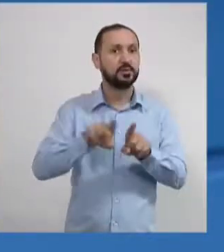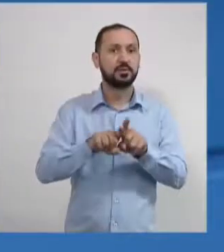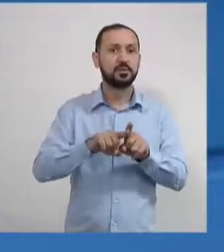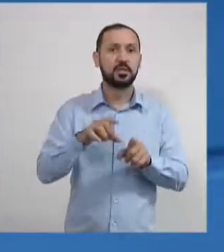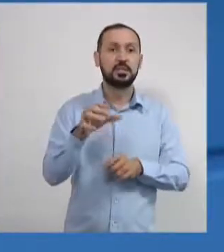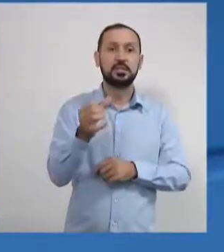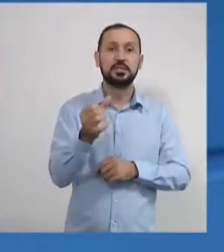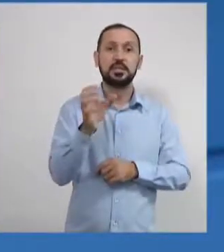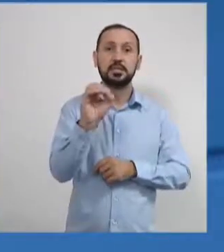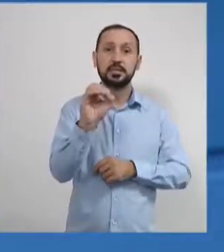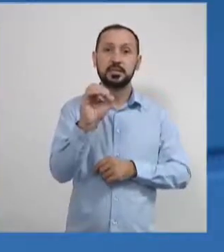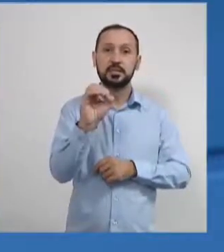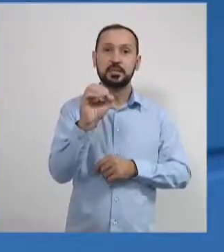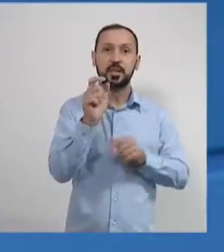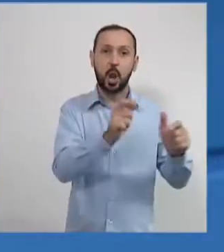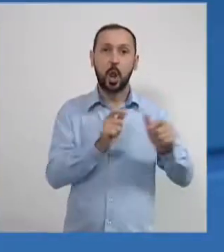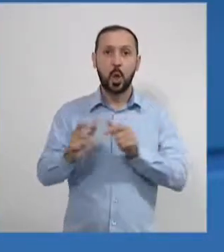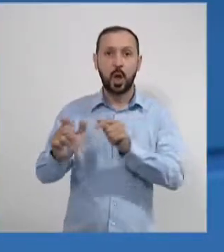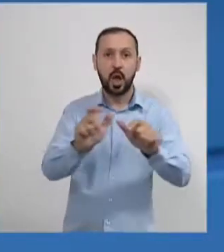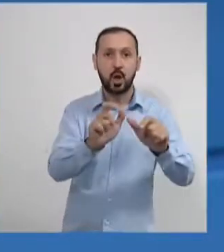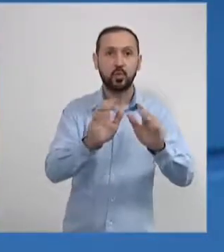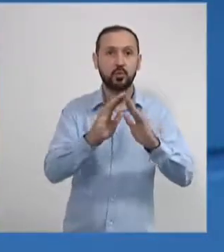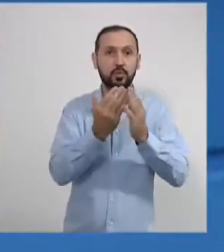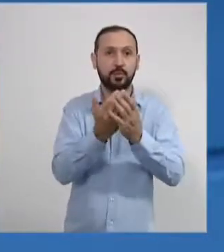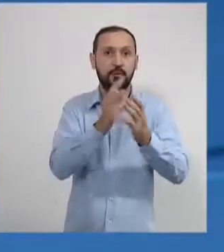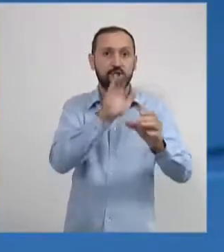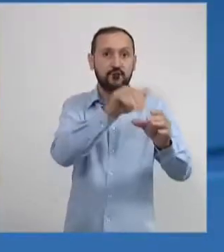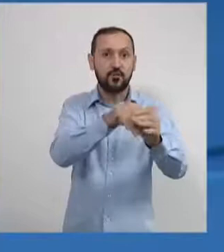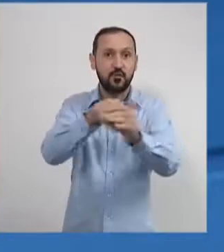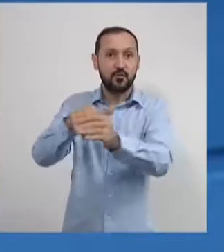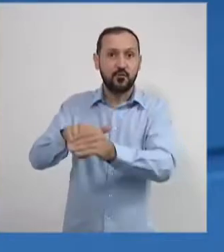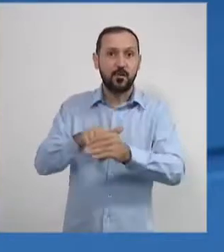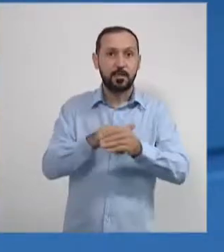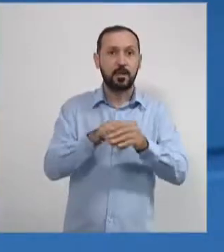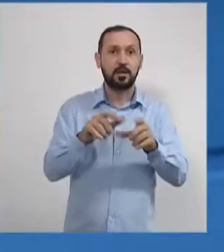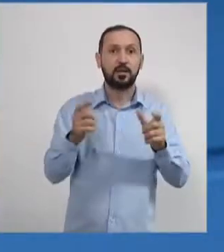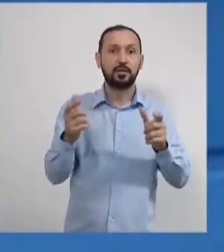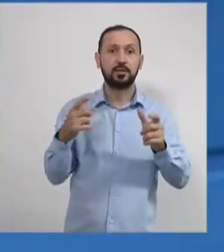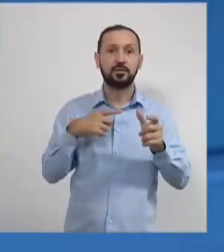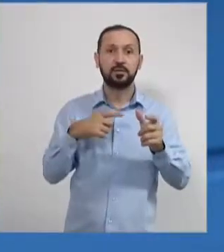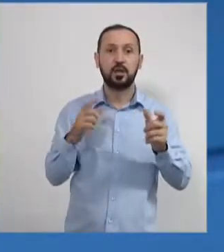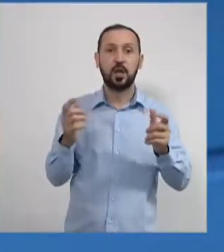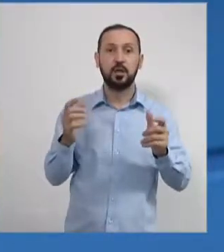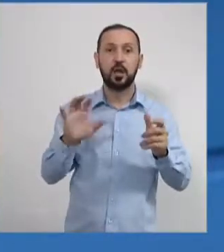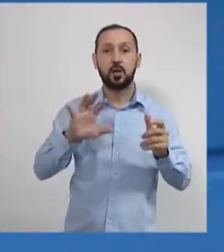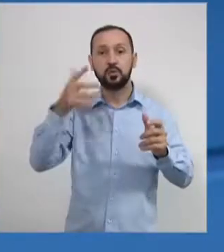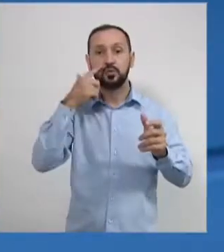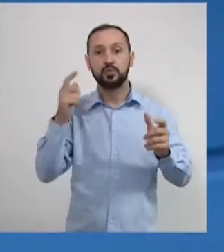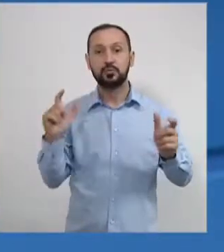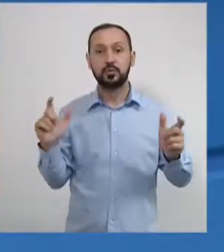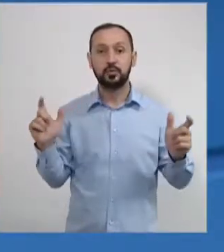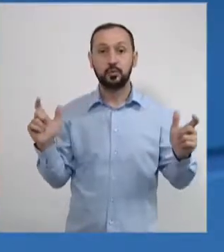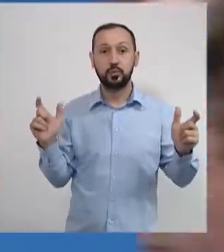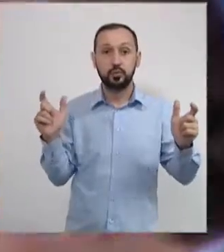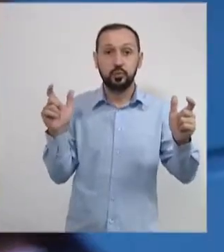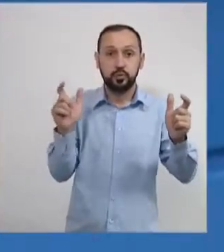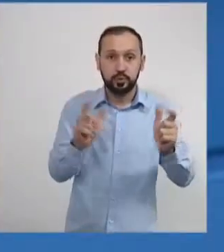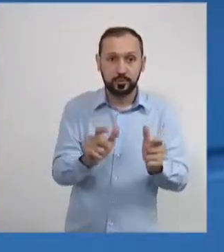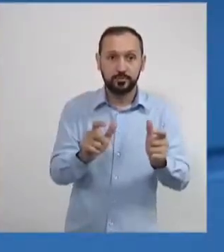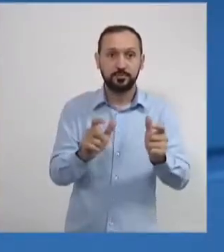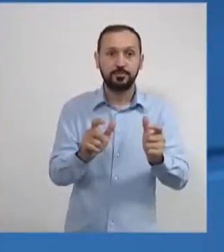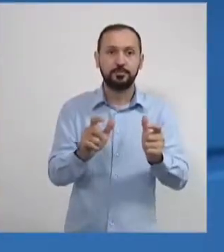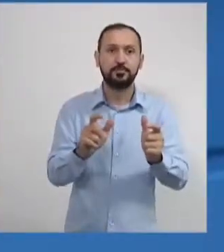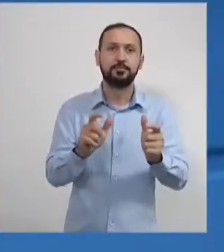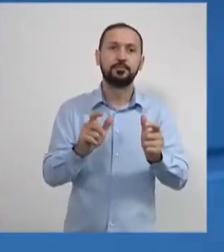tinha 60 locais de votação, obviamente que reduziram os locais que eram os períodos, o